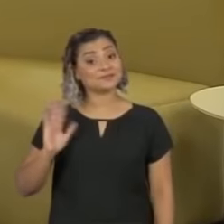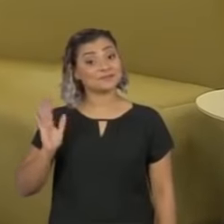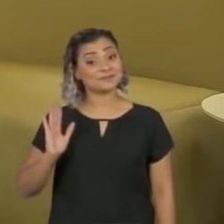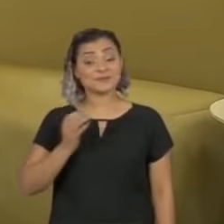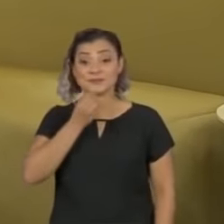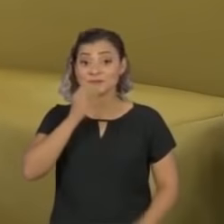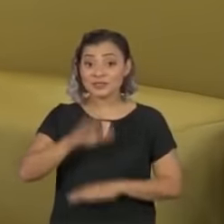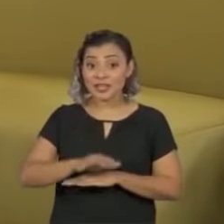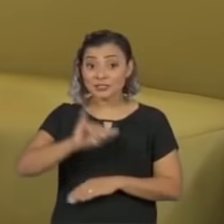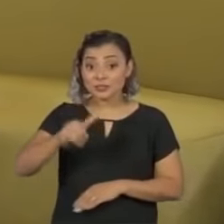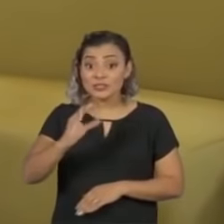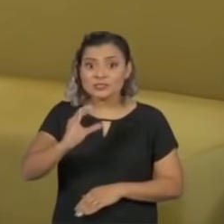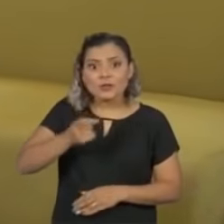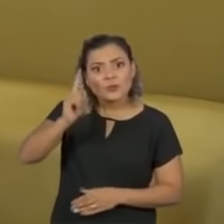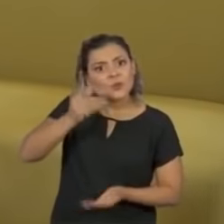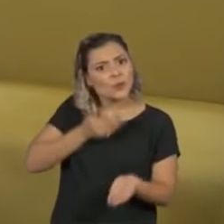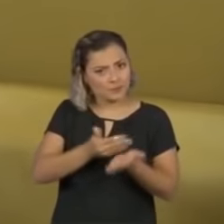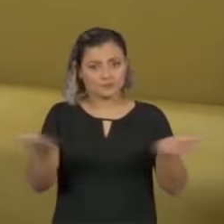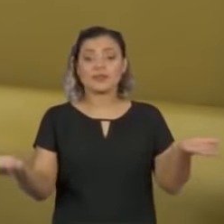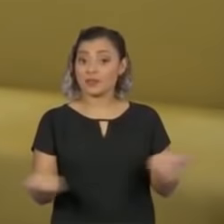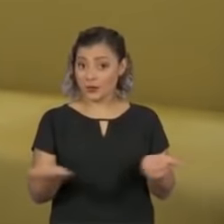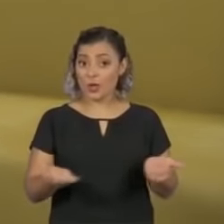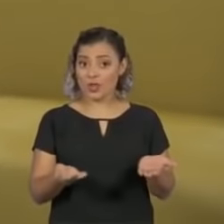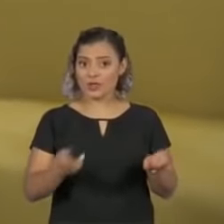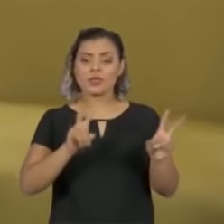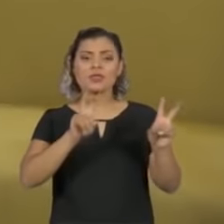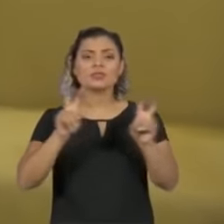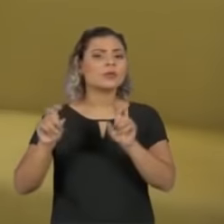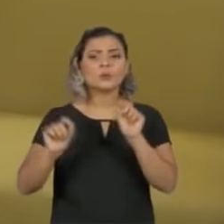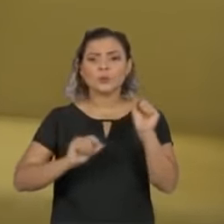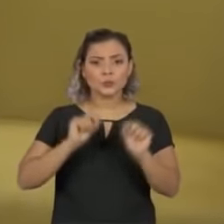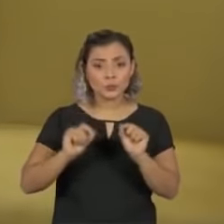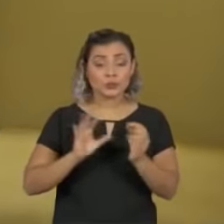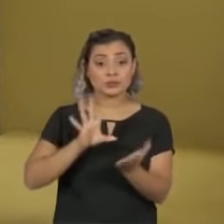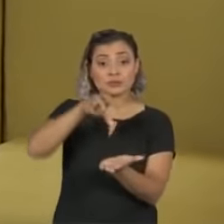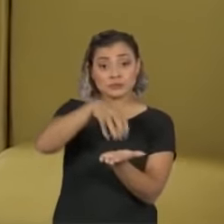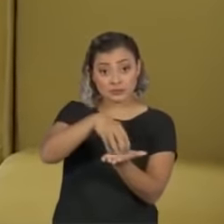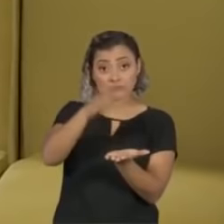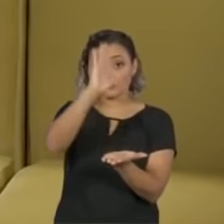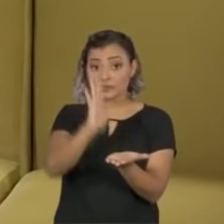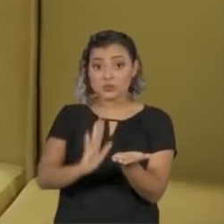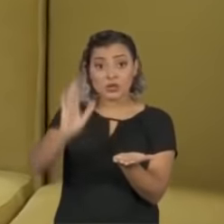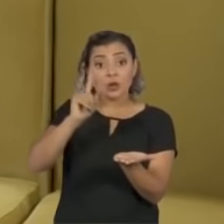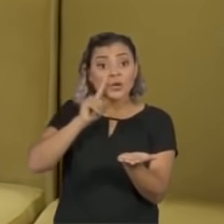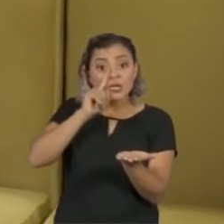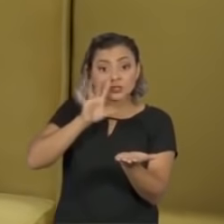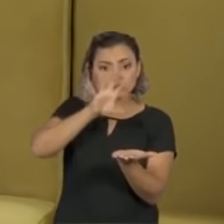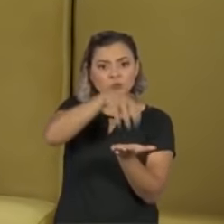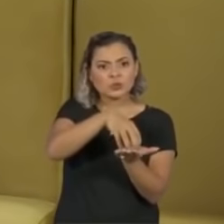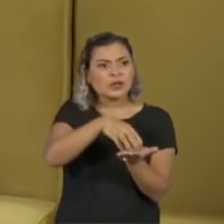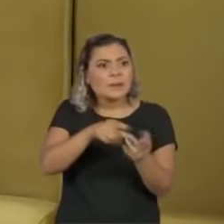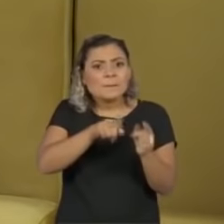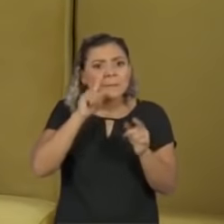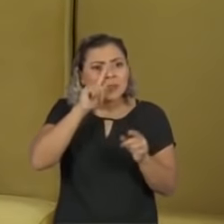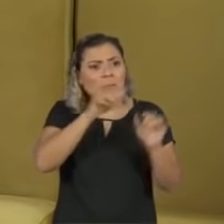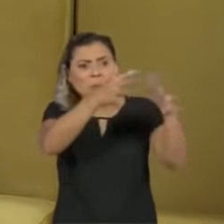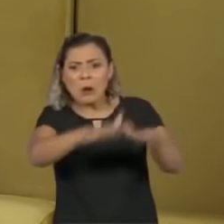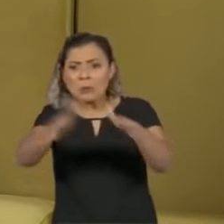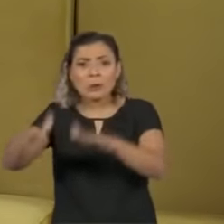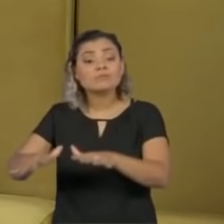Olá, boa tarde. O JC1 começa agora. O Centro Nacional de Gerenciamento de Riscos e Desastres emite